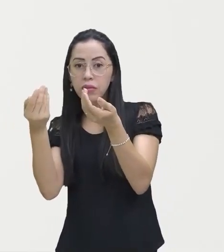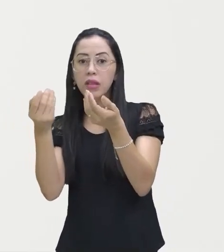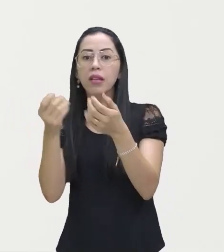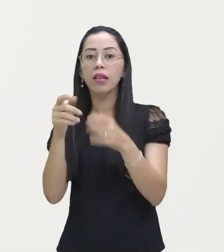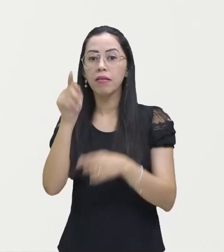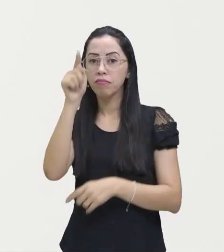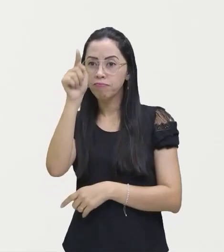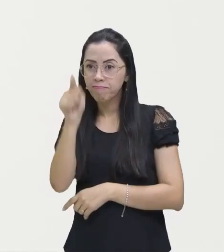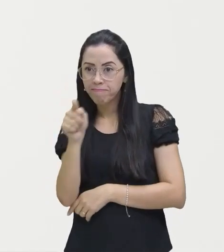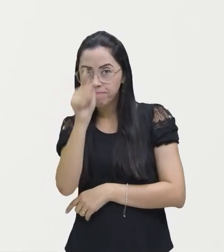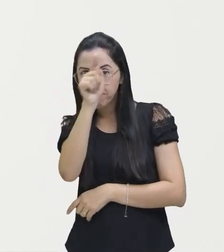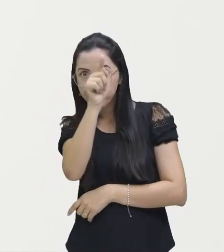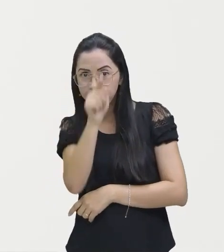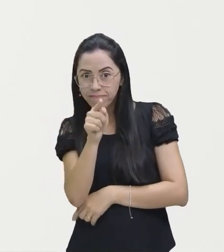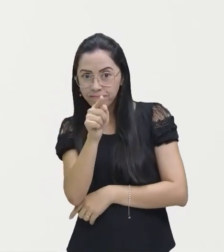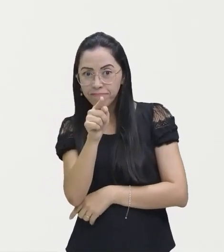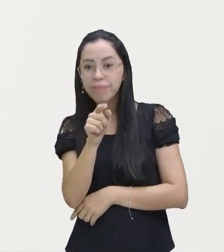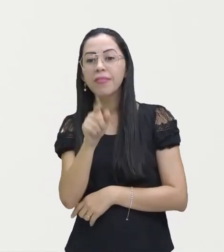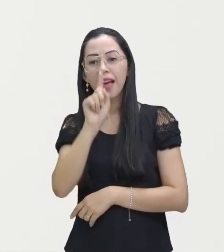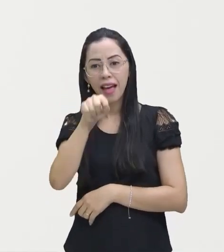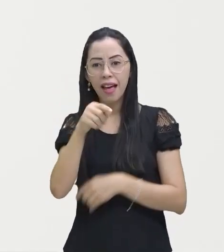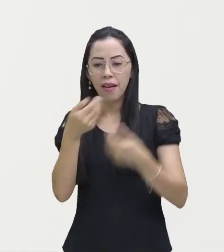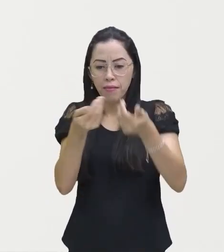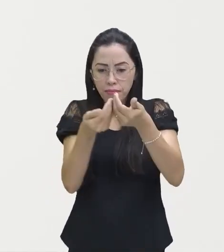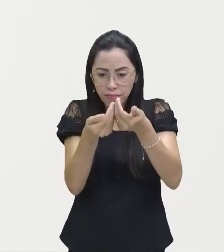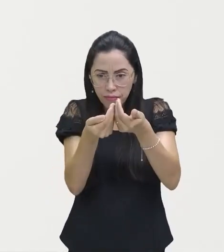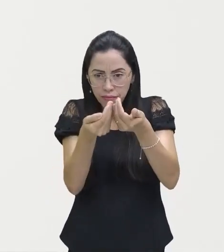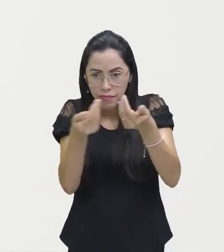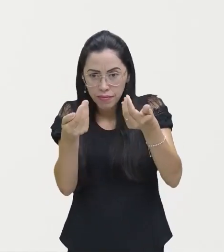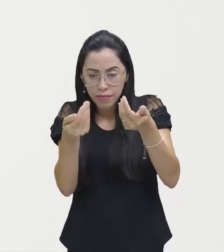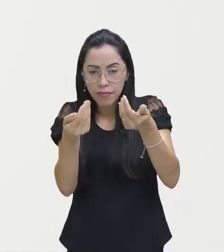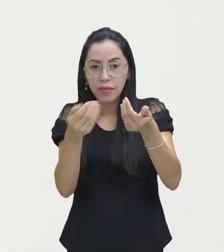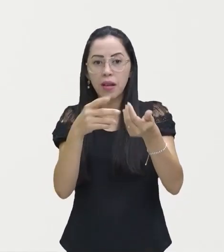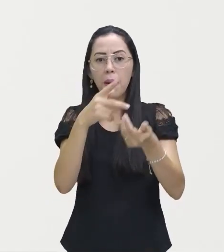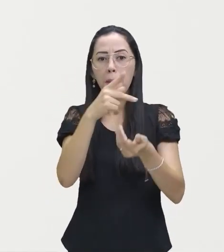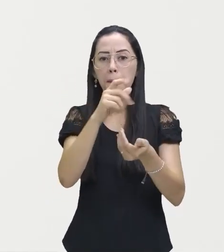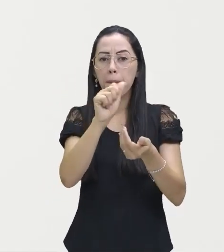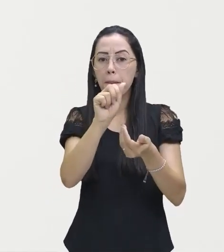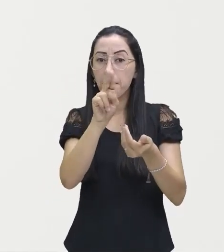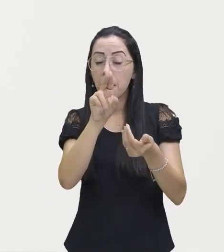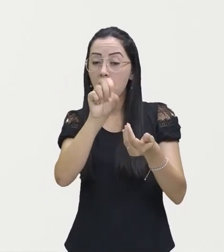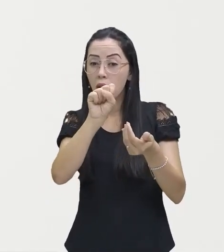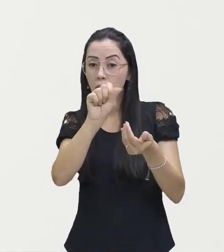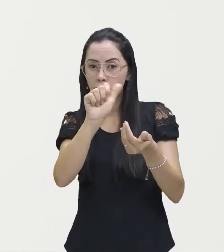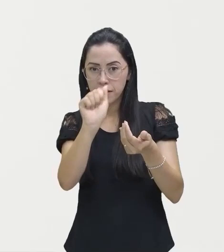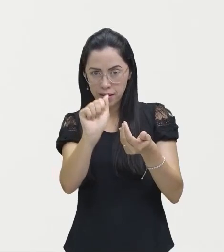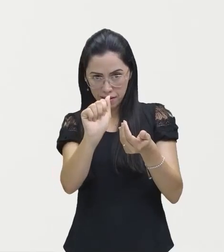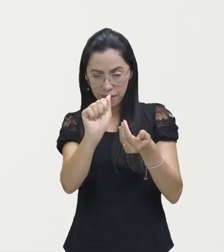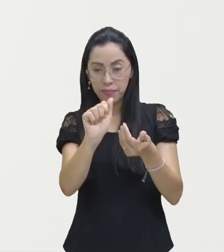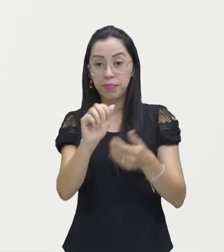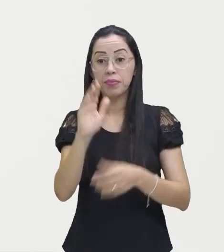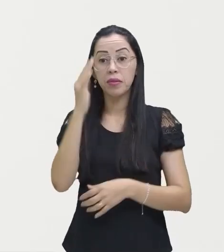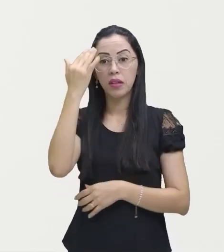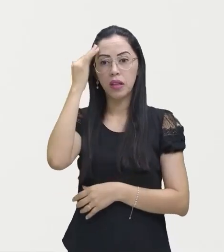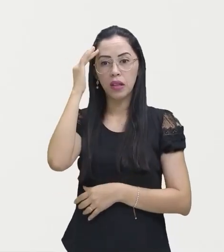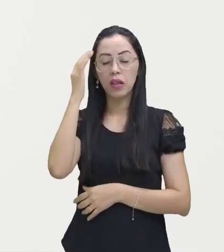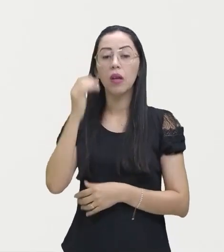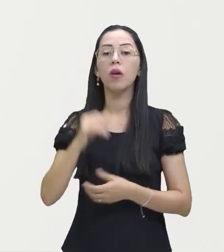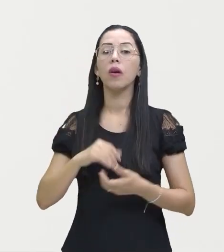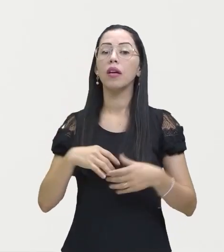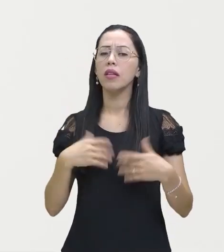essas pausas ou espaços ficam no meio de todas as palavras. Com o tempo, nós vamos aprender a